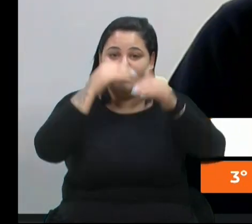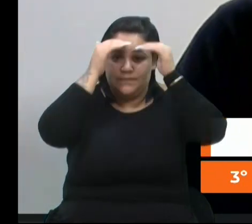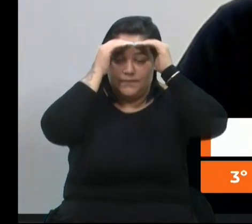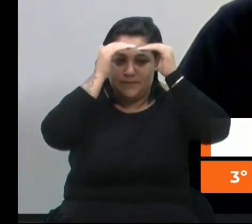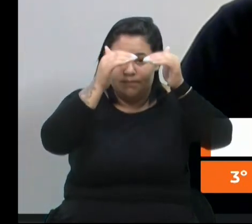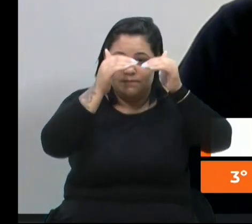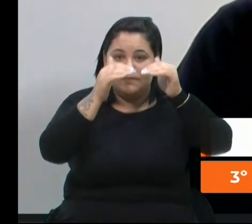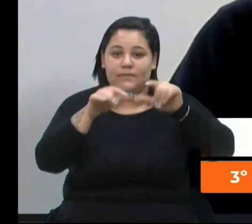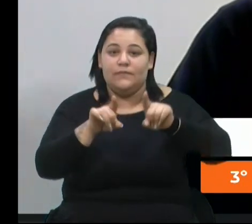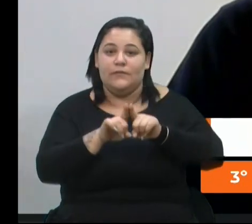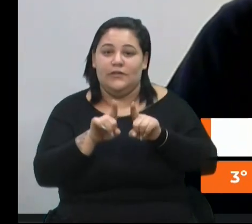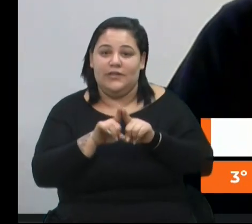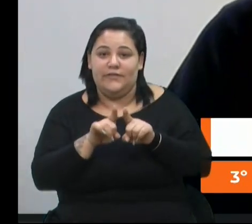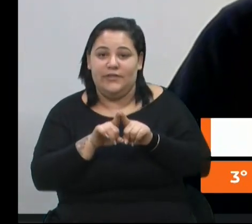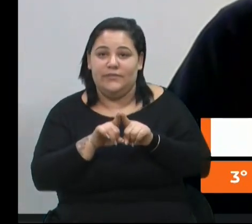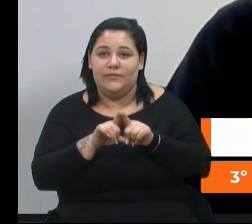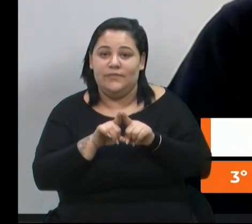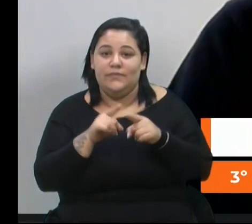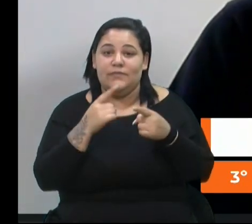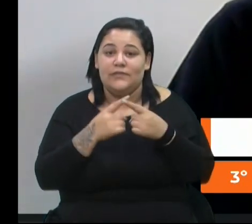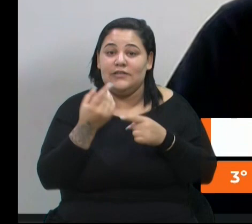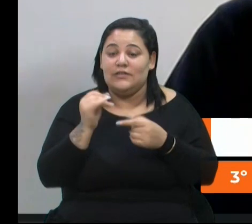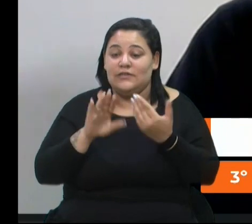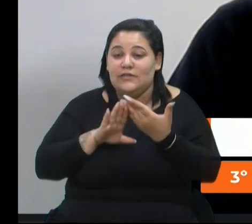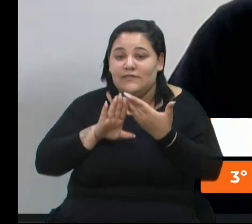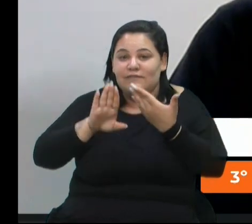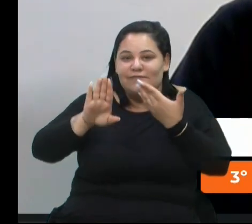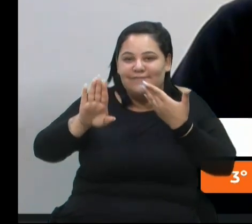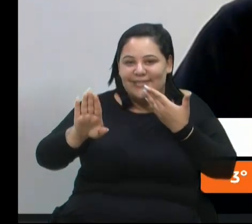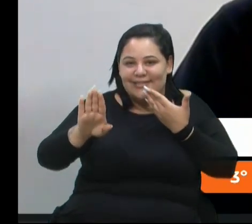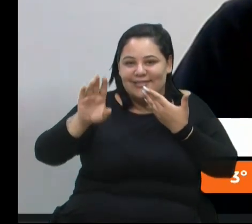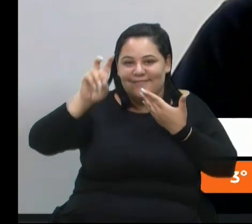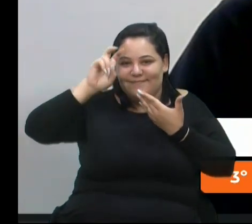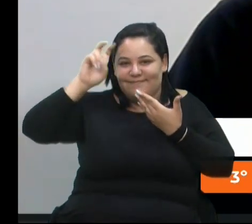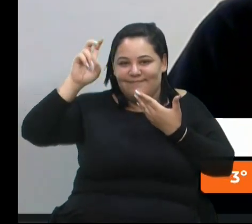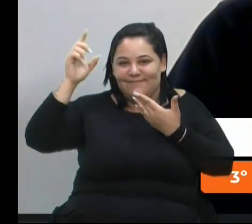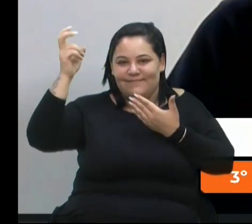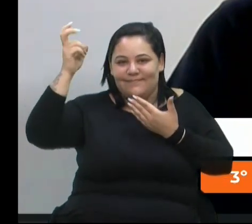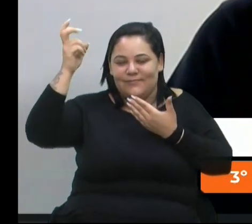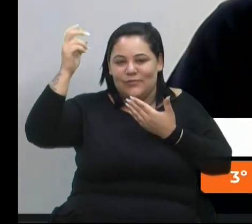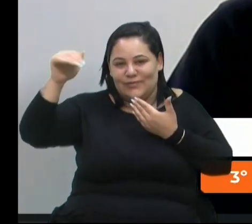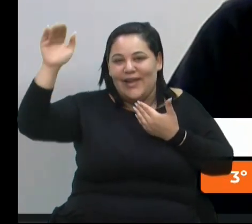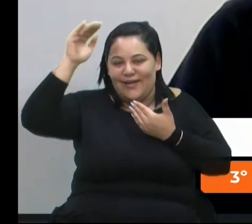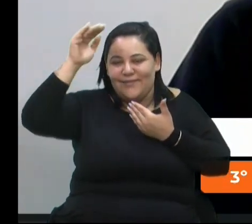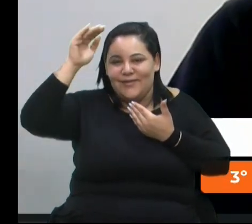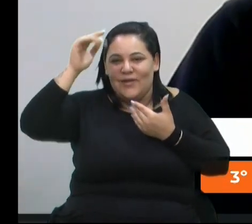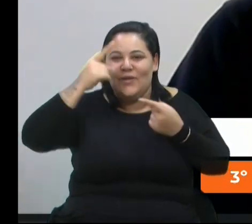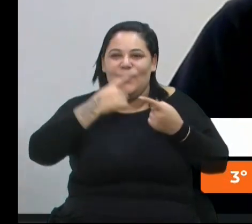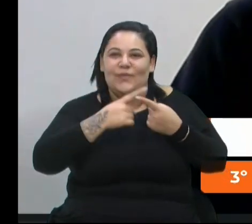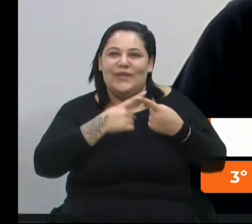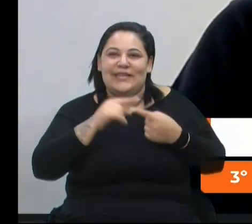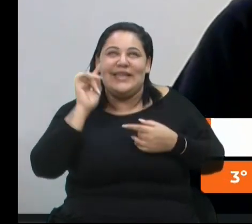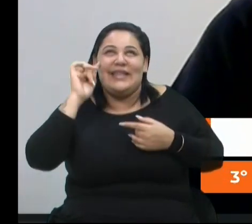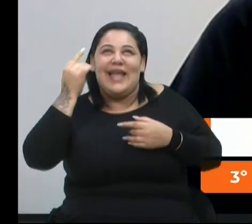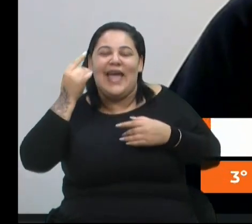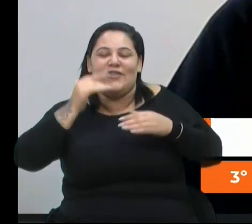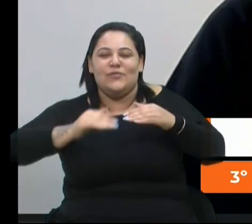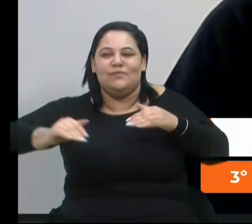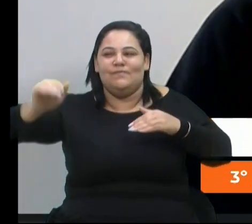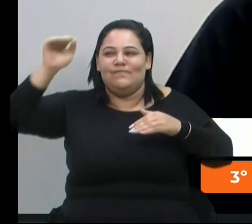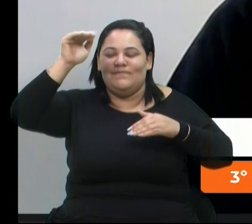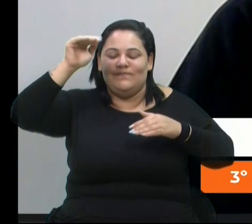porque isso é uma das coisas que distancia muito o superdotado das pessoas, essa ideia de superior e